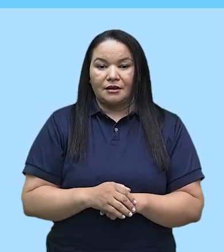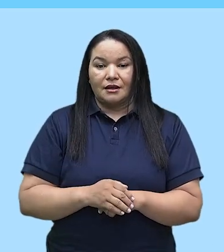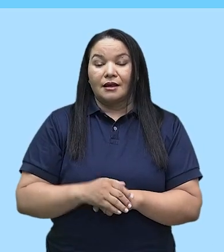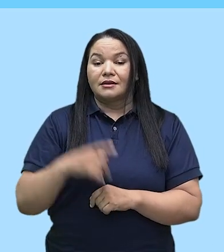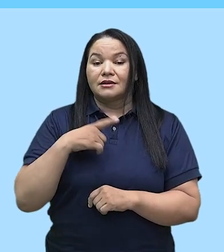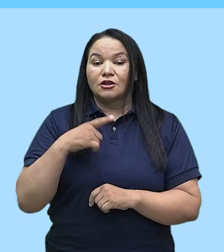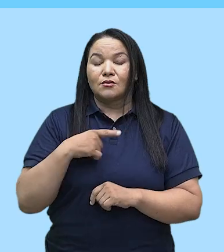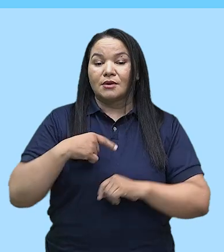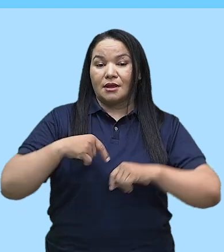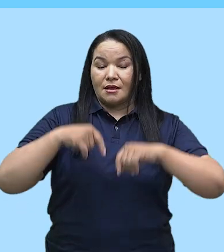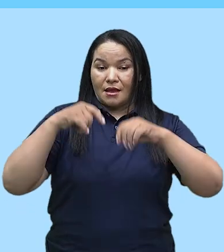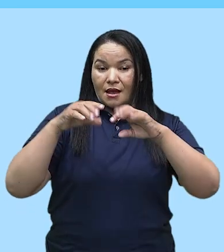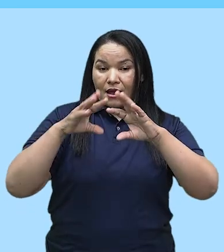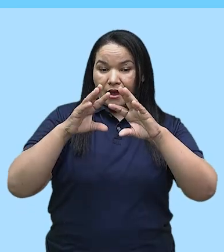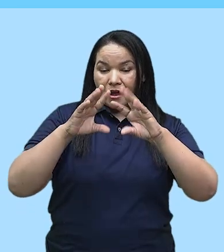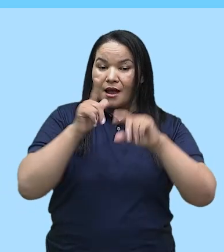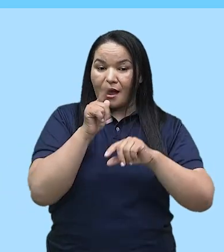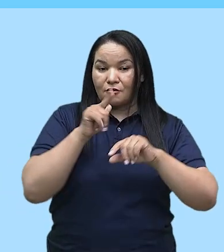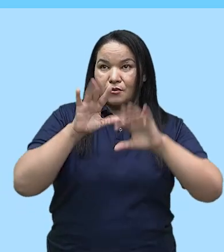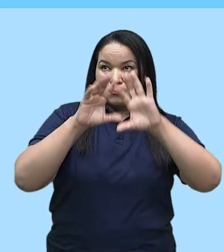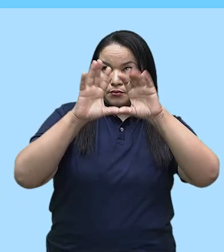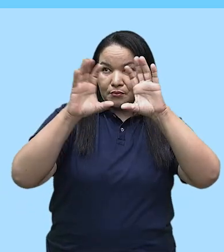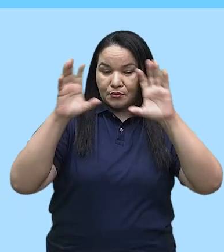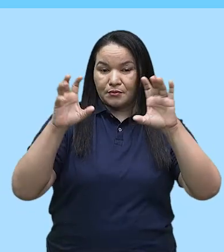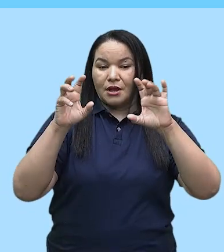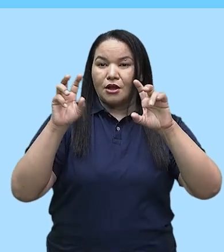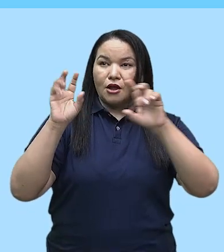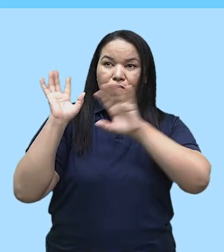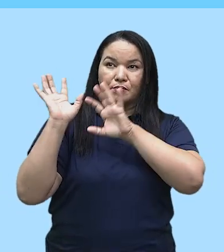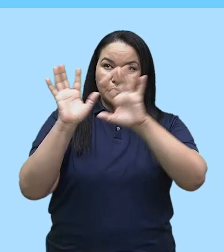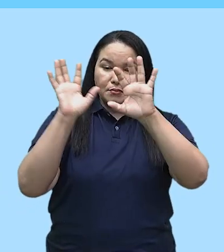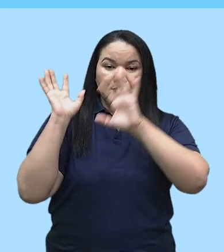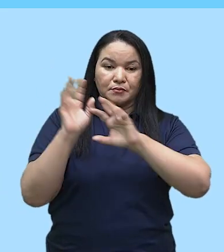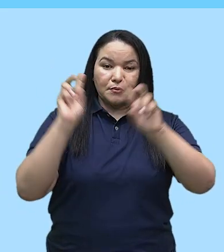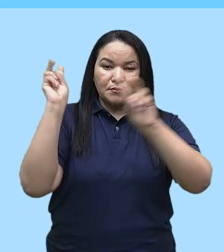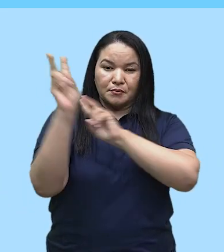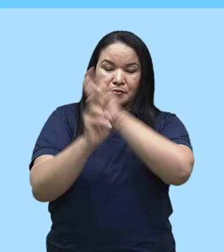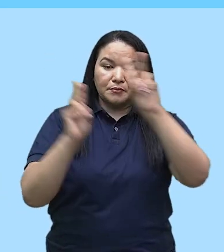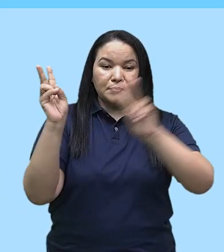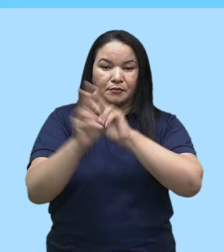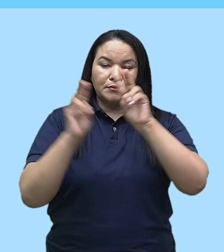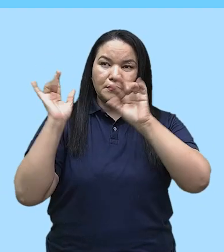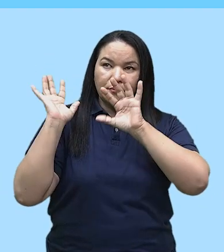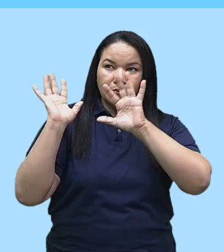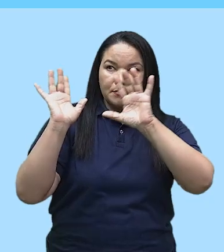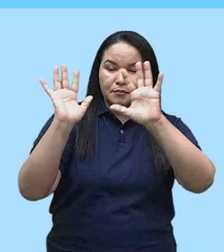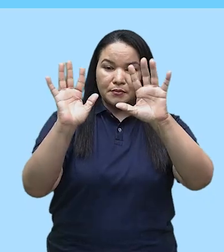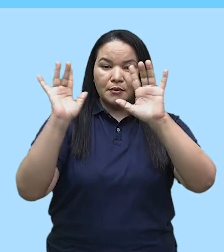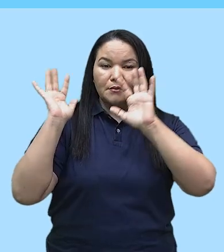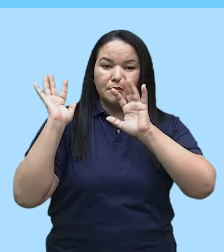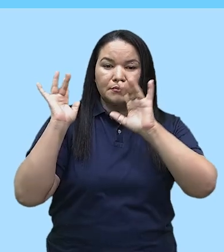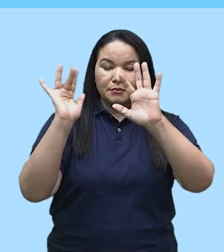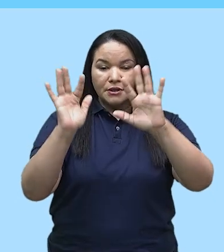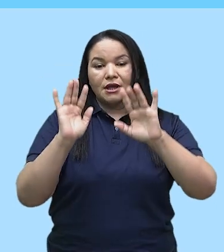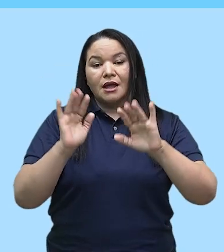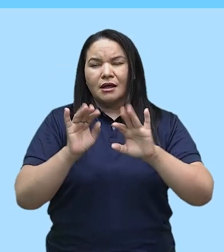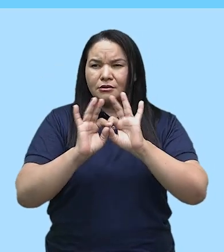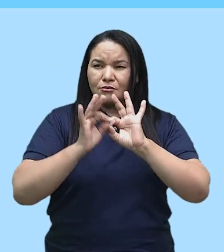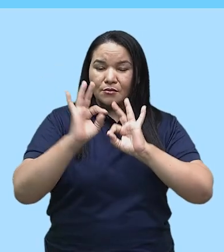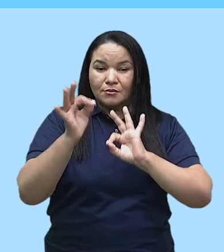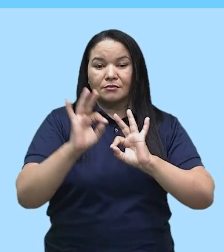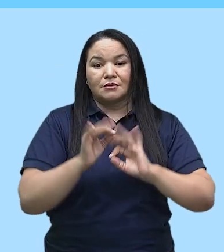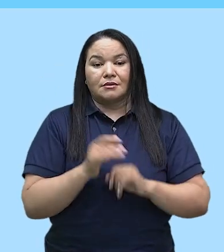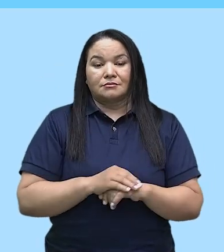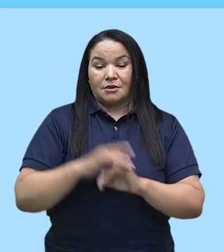correntes de umidade transportadas pelos ventos atmosféricos por longas distâncias, muitas vezes da região amazônica para